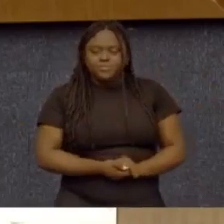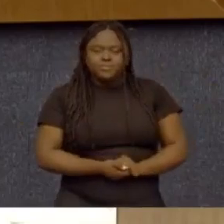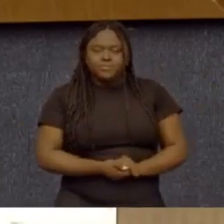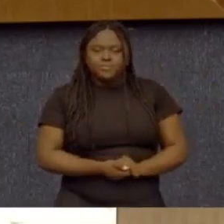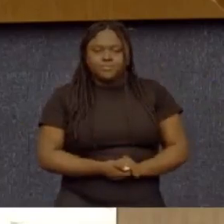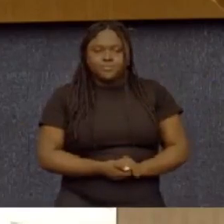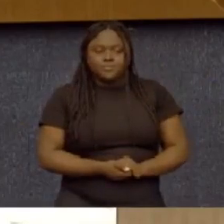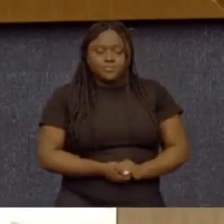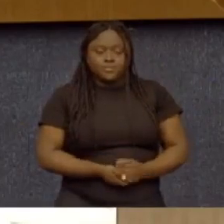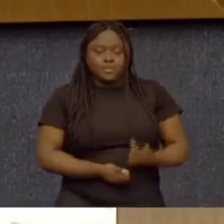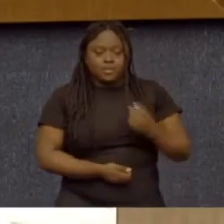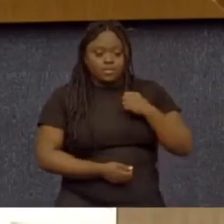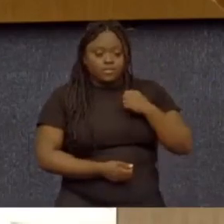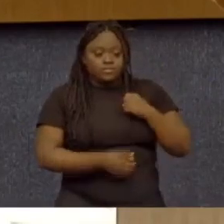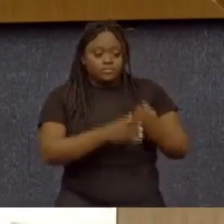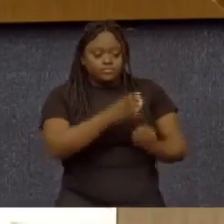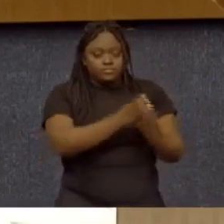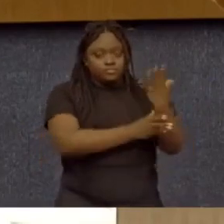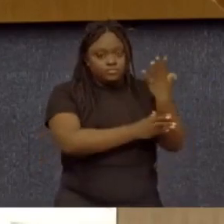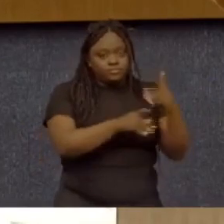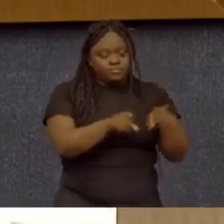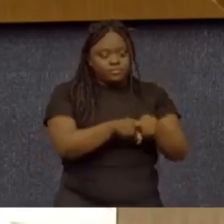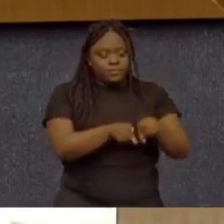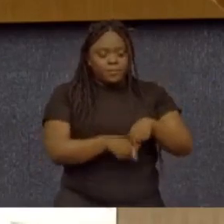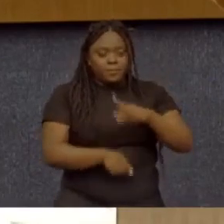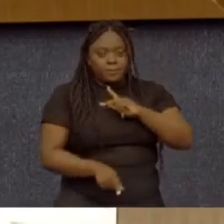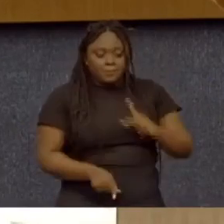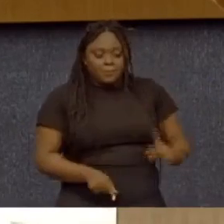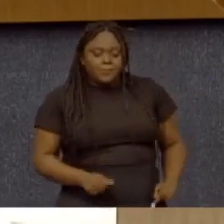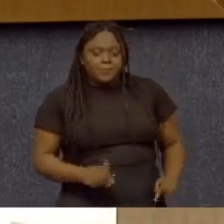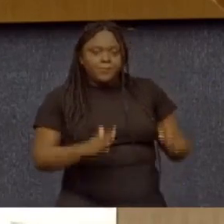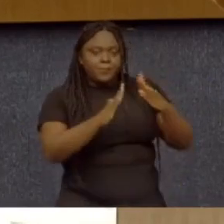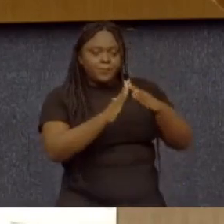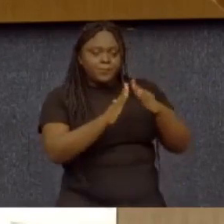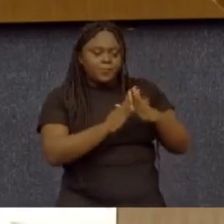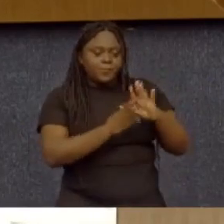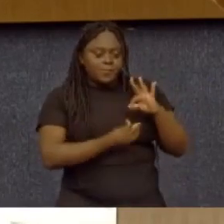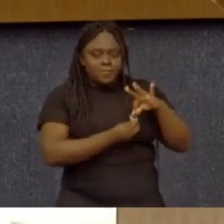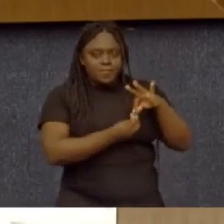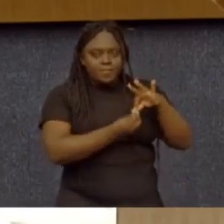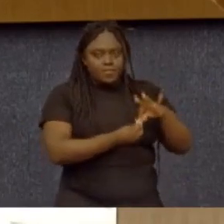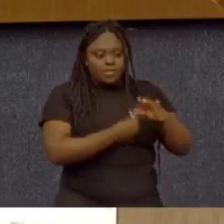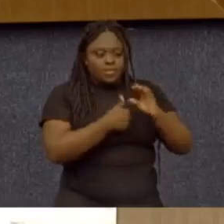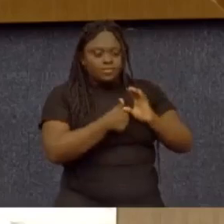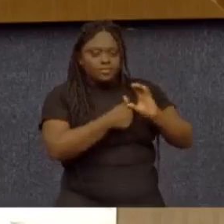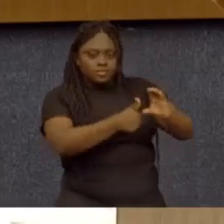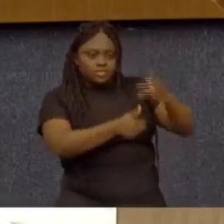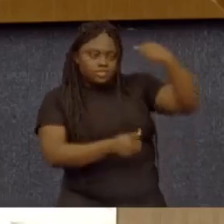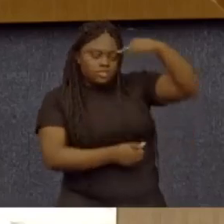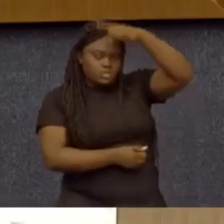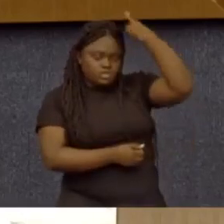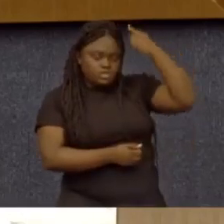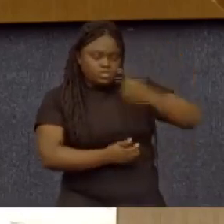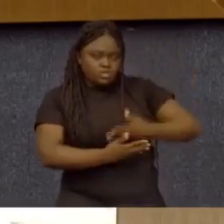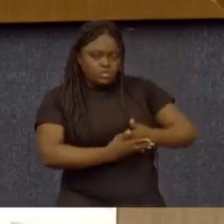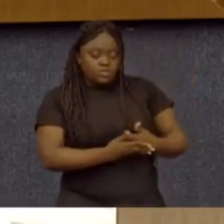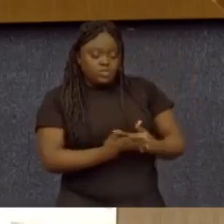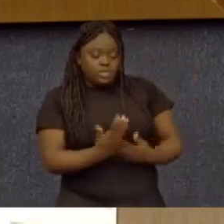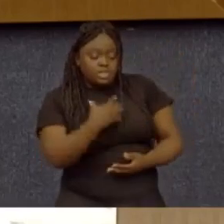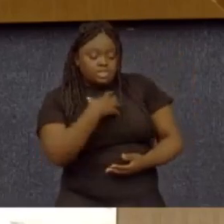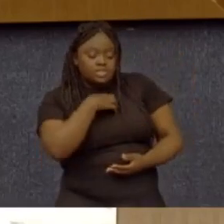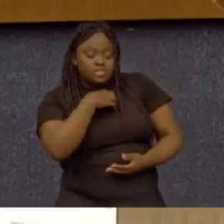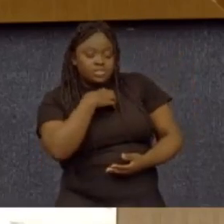Na qualidade de fundador e presidente da Casa Espírita Cristã Santo Agostinho,